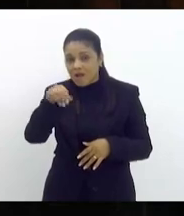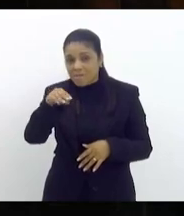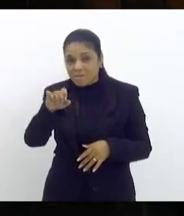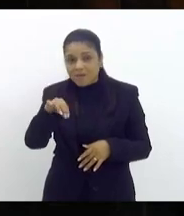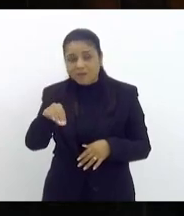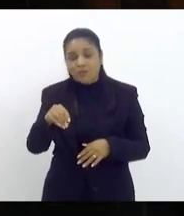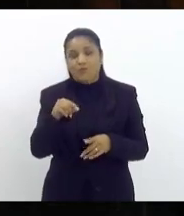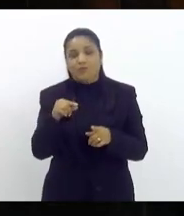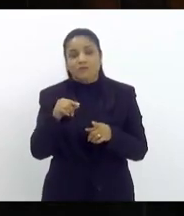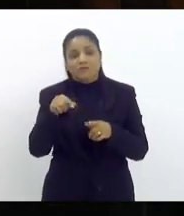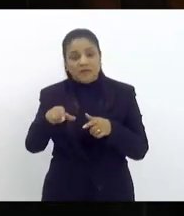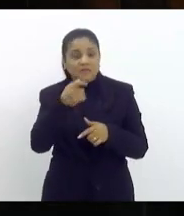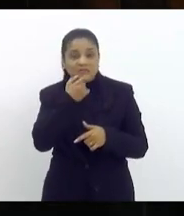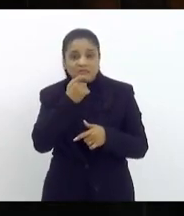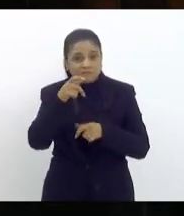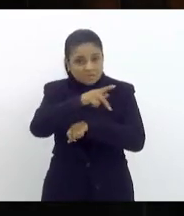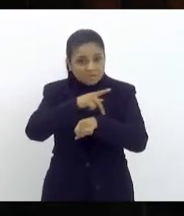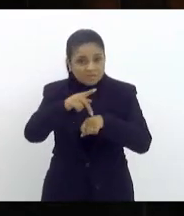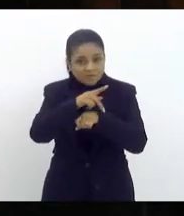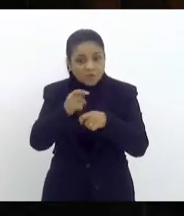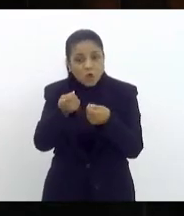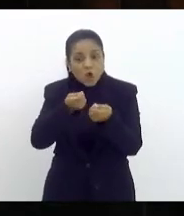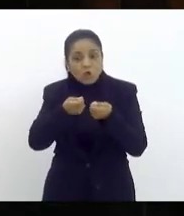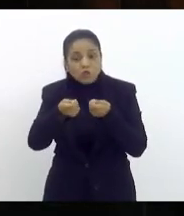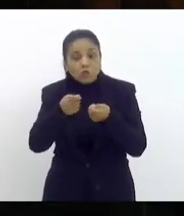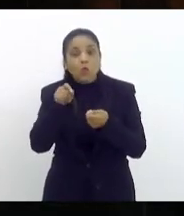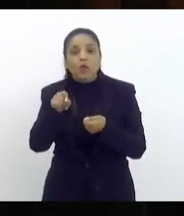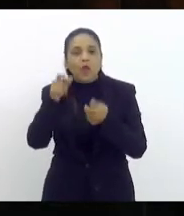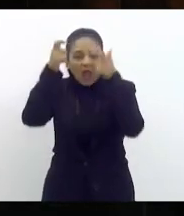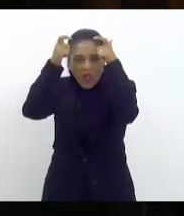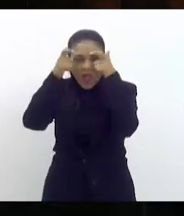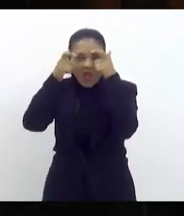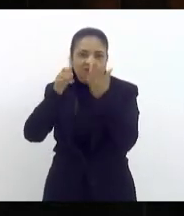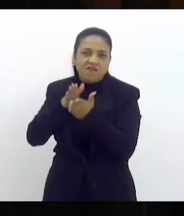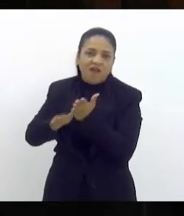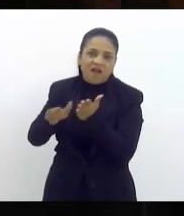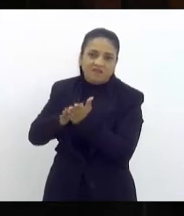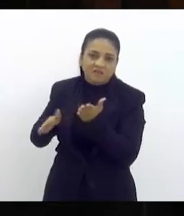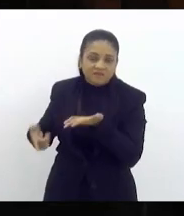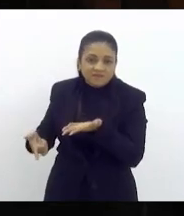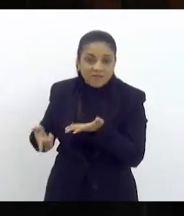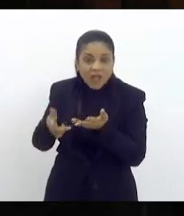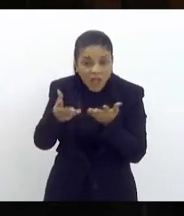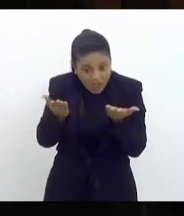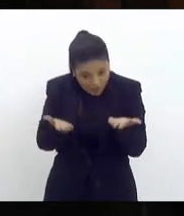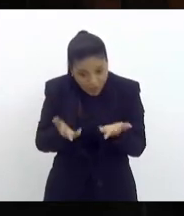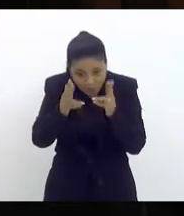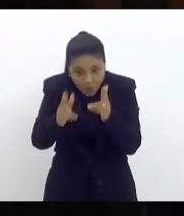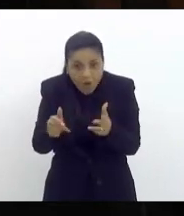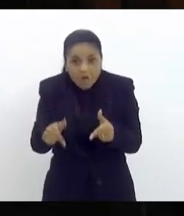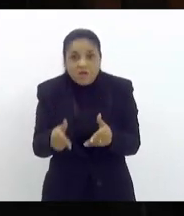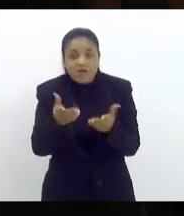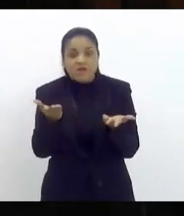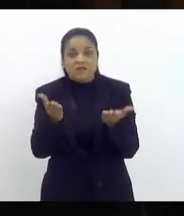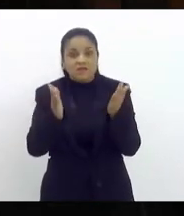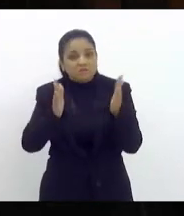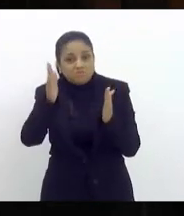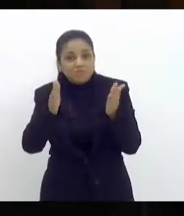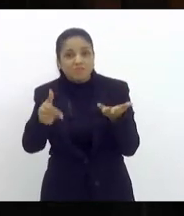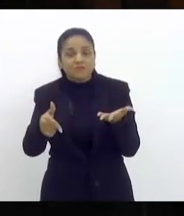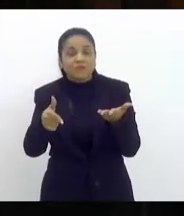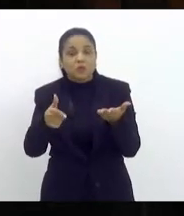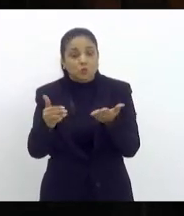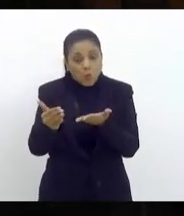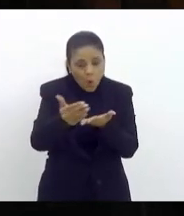quando quis se controlar o que gasta o rei e é justamente nesse momento agora na hora que chegar o